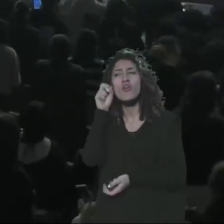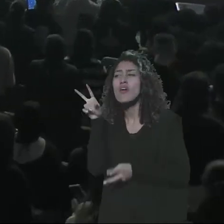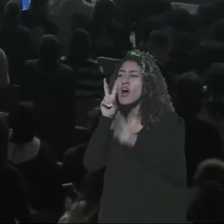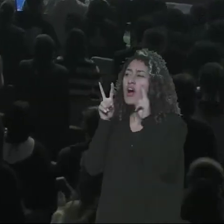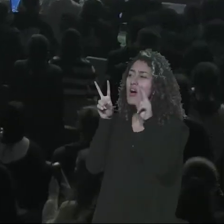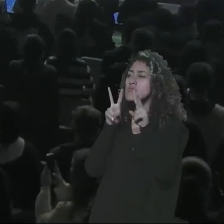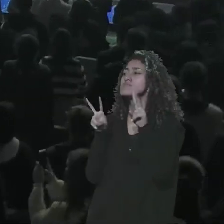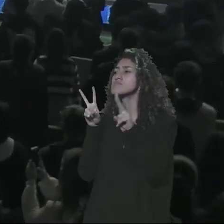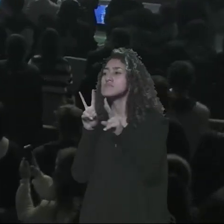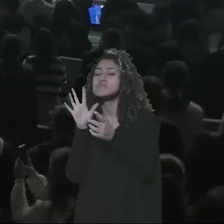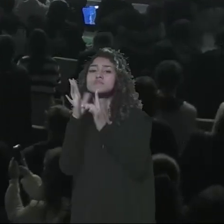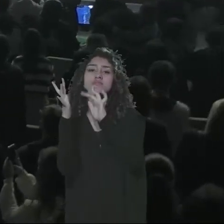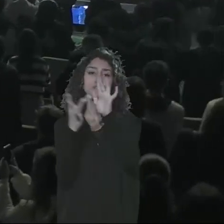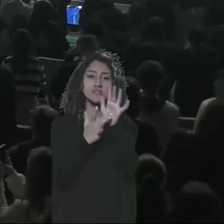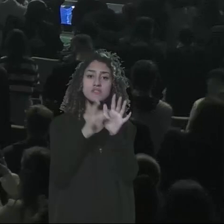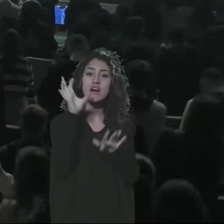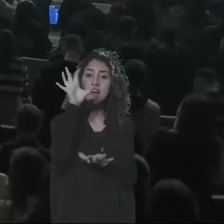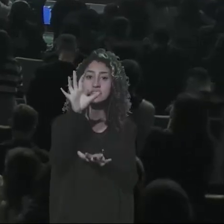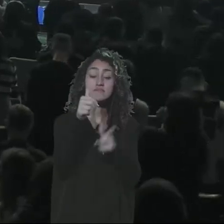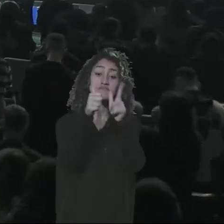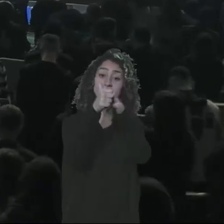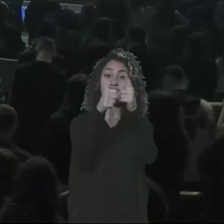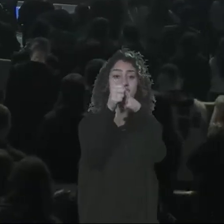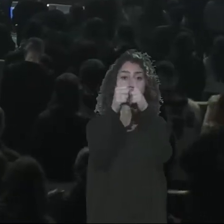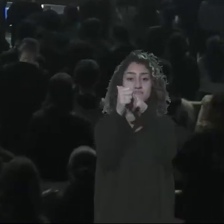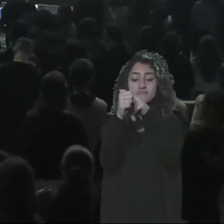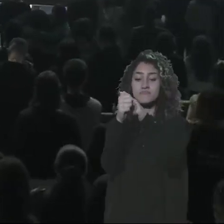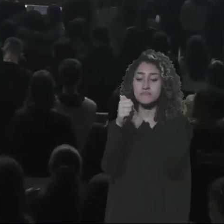dessa maneira pela primeira vez.